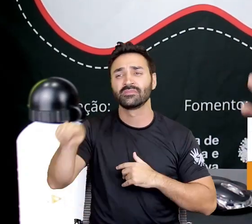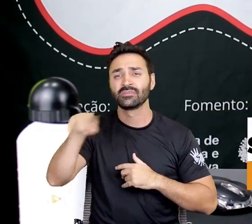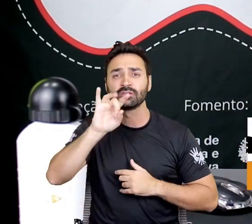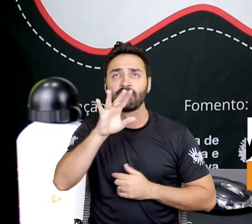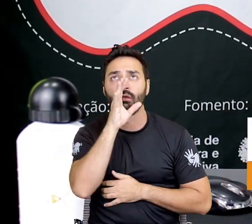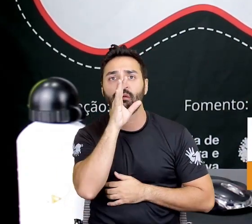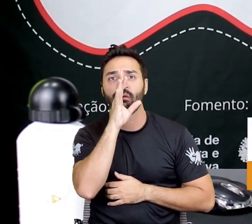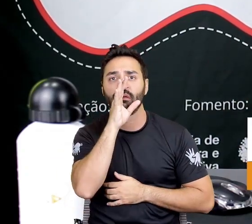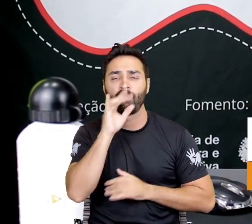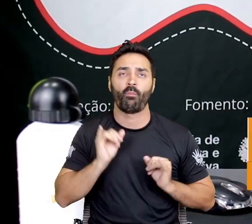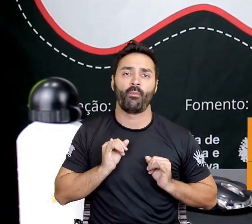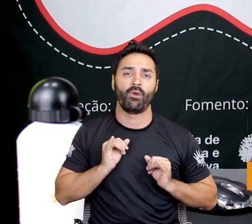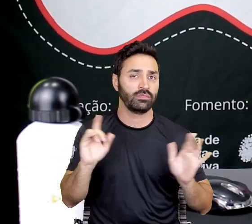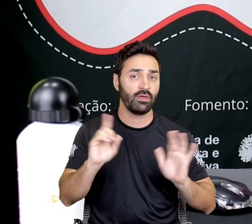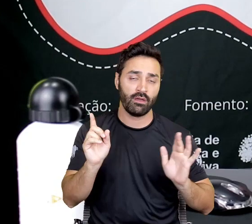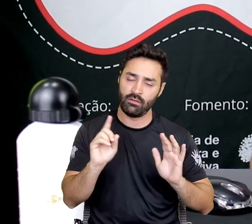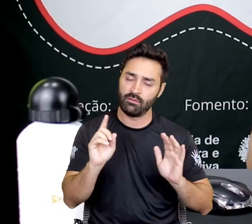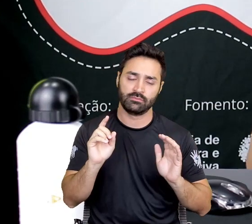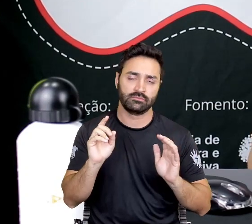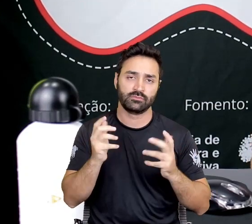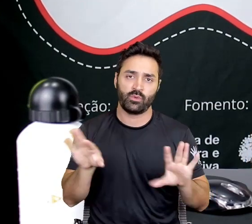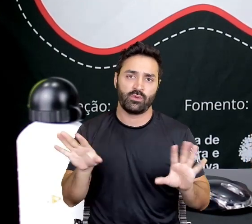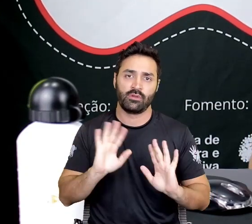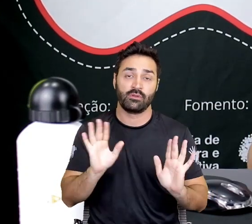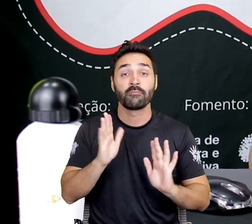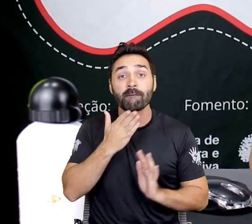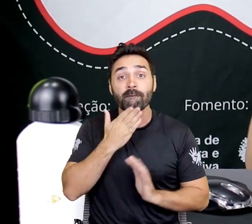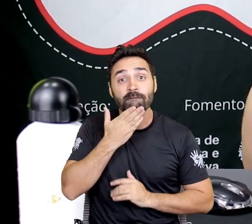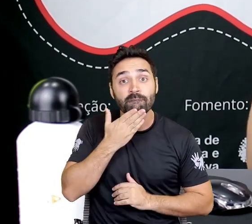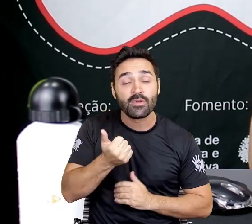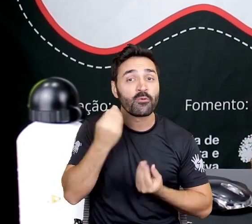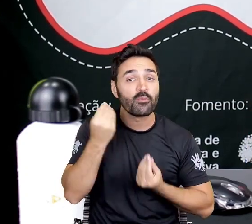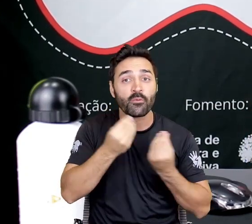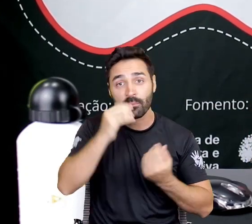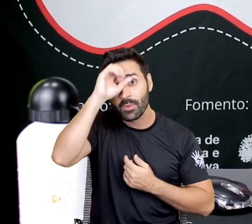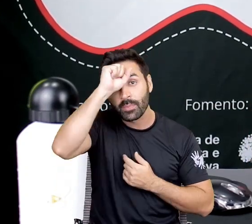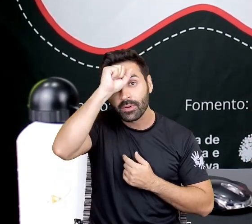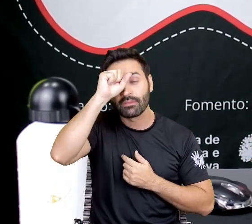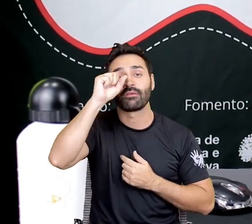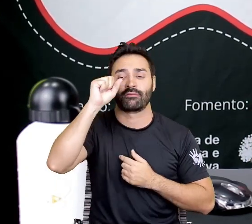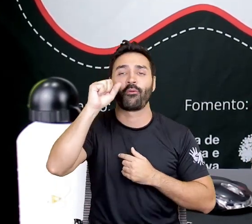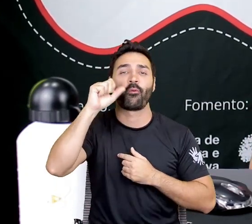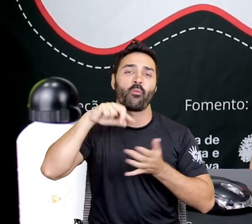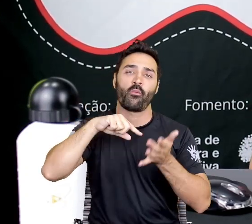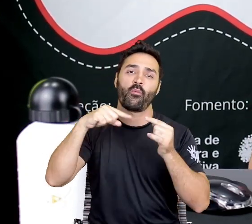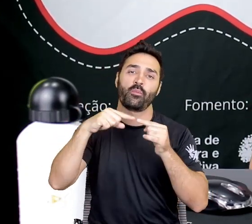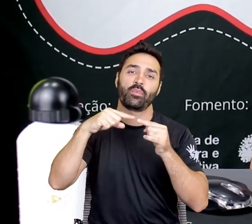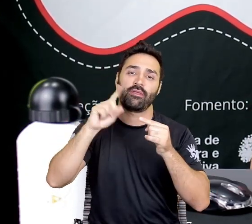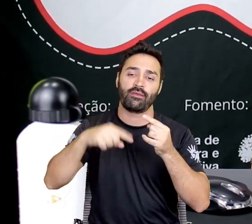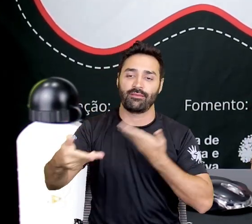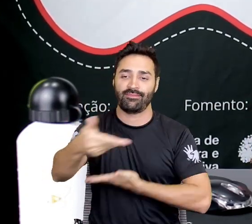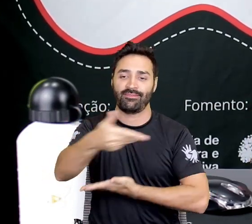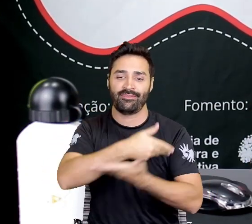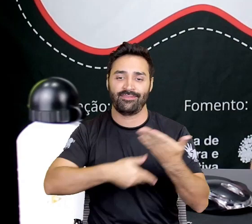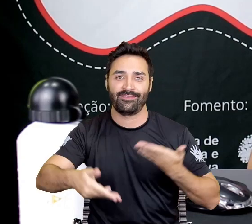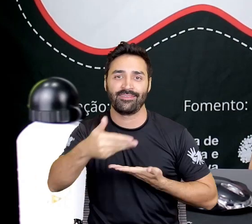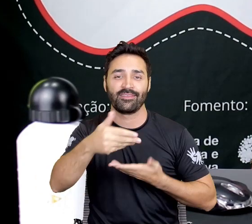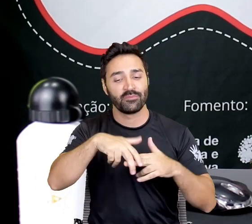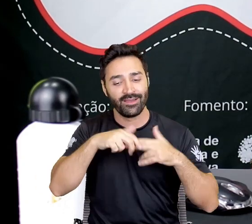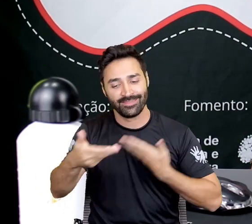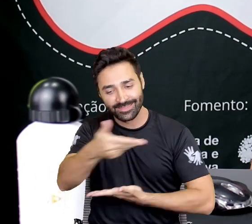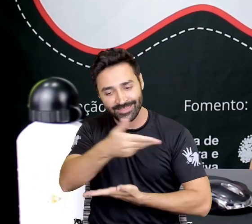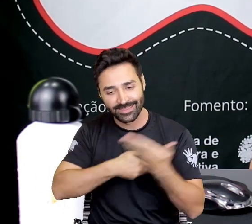e vendo o que está acontecendo, não. Acho que a melhor forma da gente aprender é quando a gente interage, né? E essa interação vai